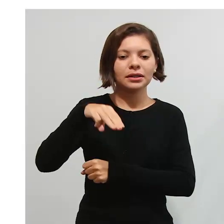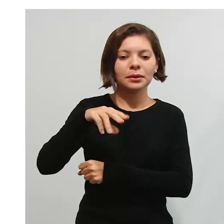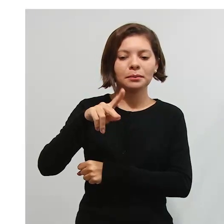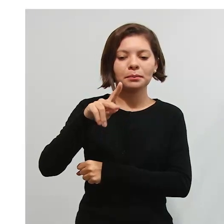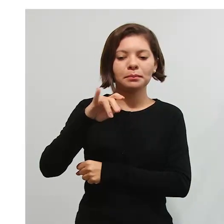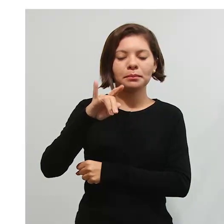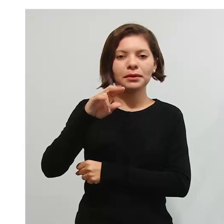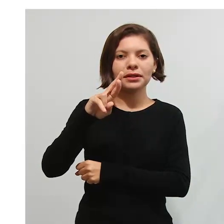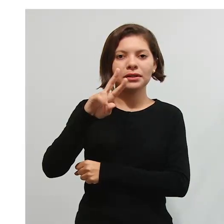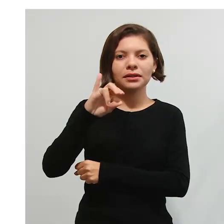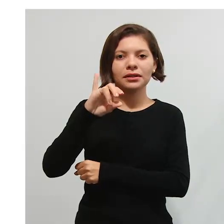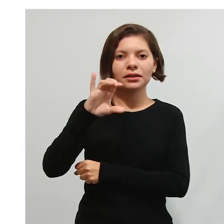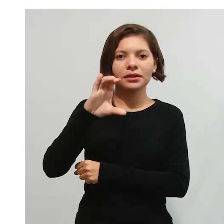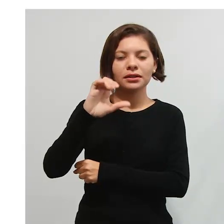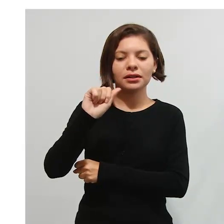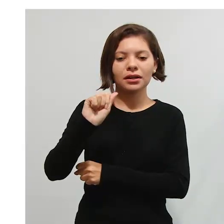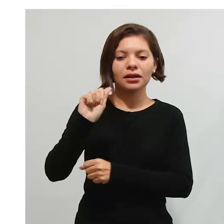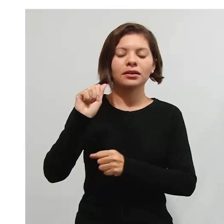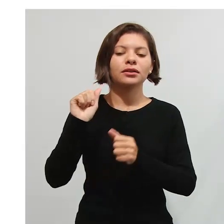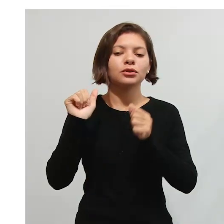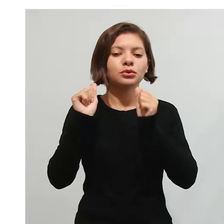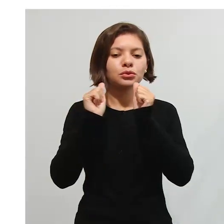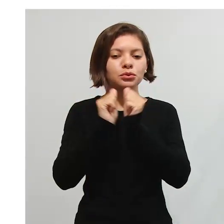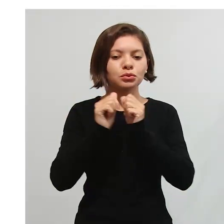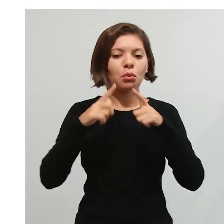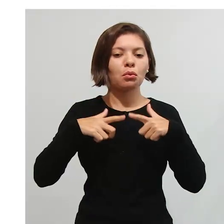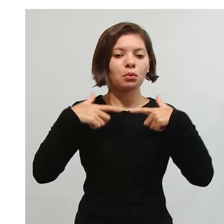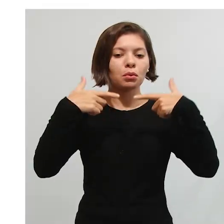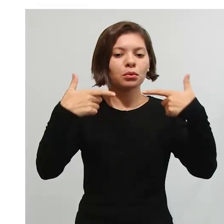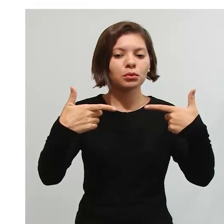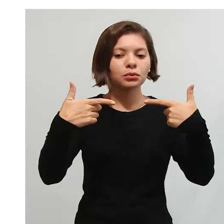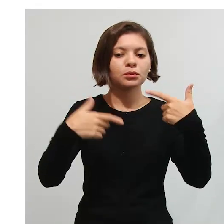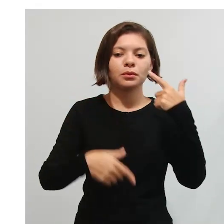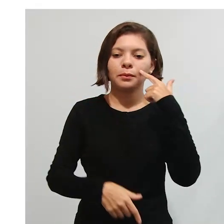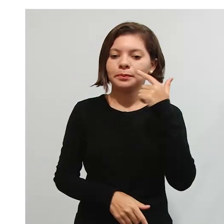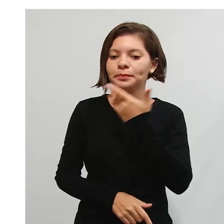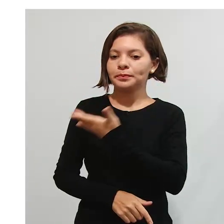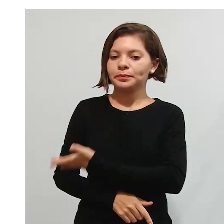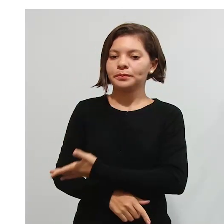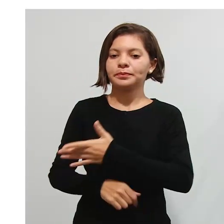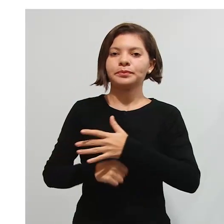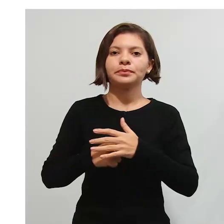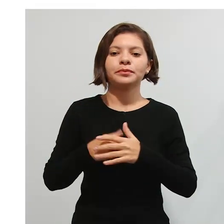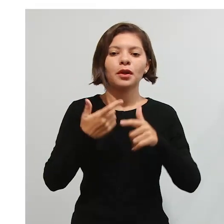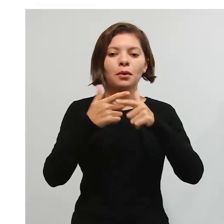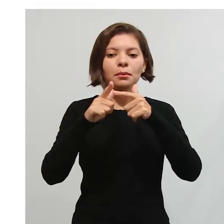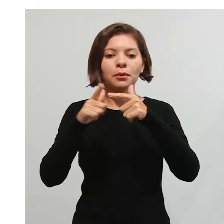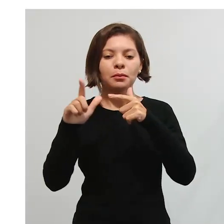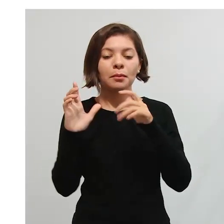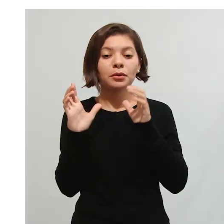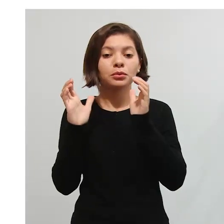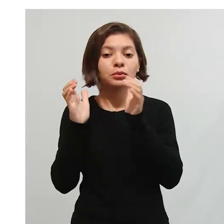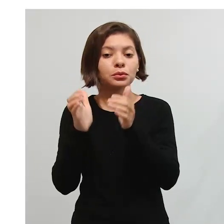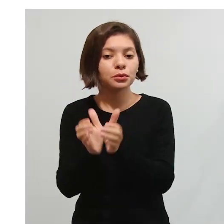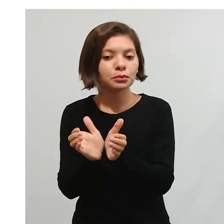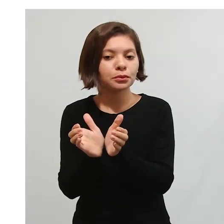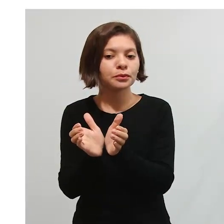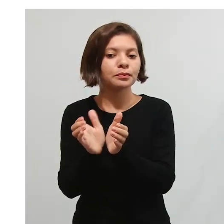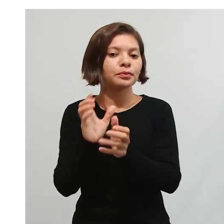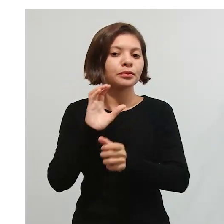que é Concebida e realizada em Estreita sucessão com uma ação ou ainda resolução de um problema coletivo